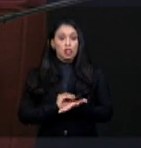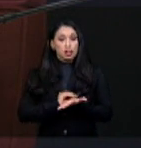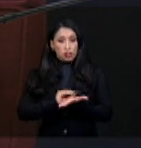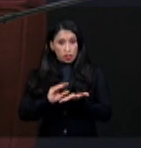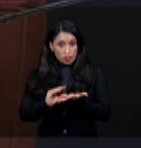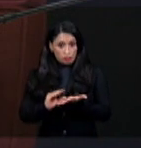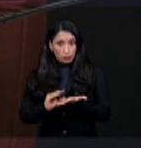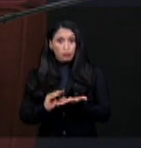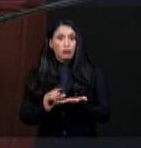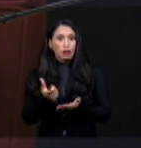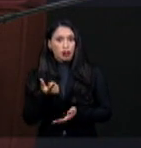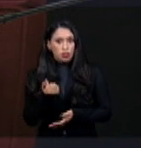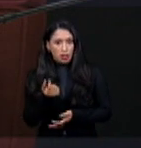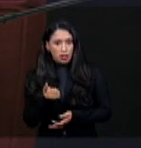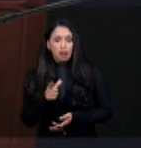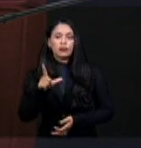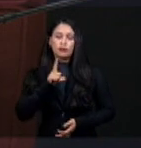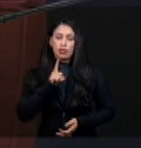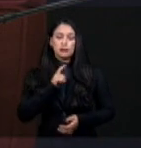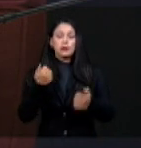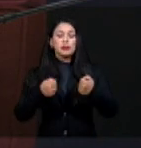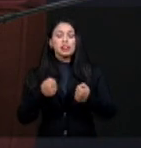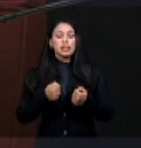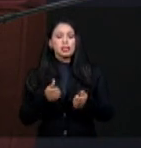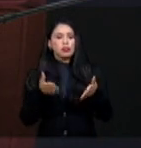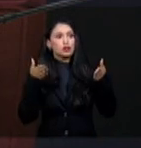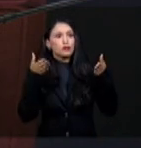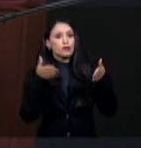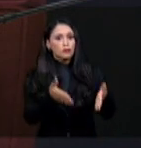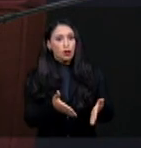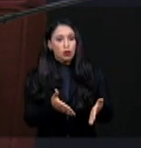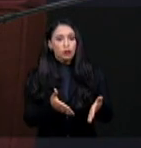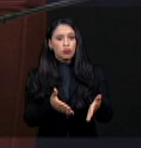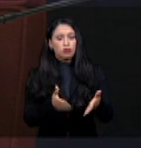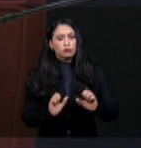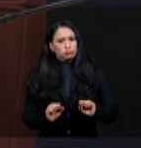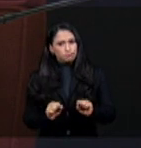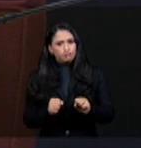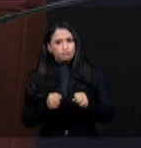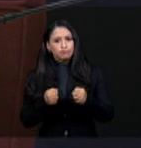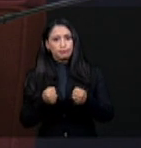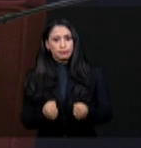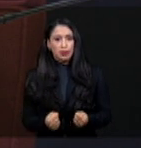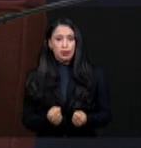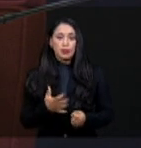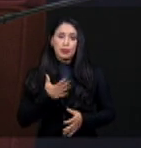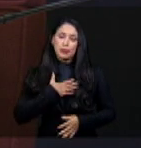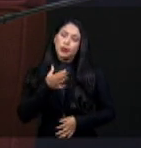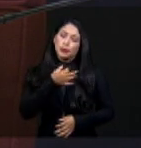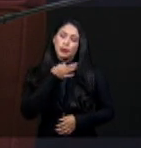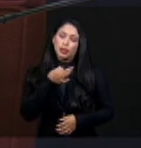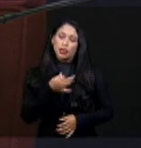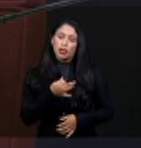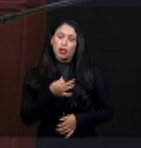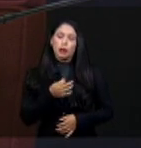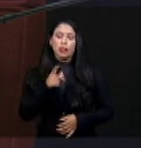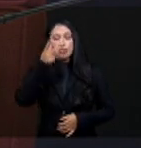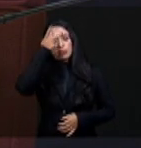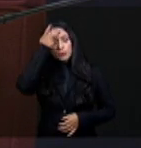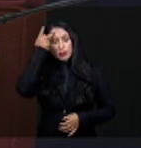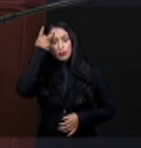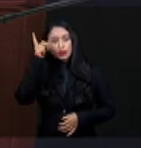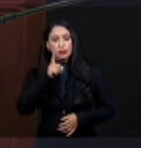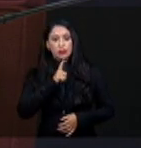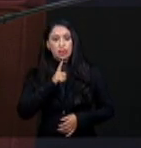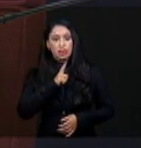nós precisamos de foco e determinação e principalmente na minha visão é mandatório que aqueles que têm voz